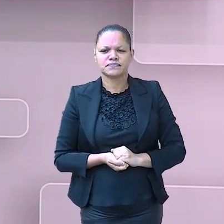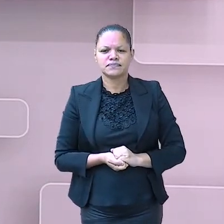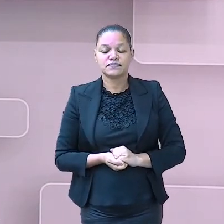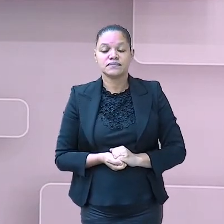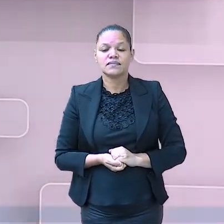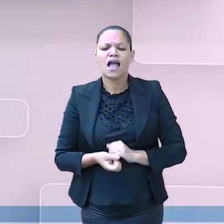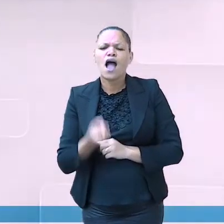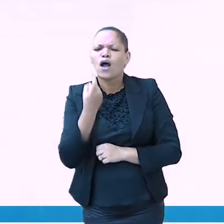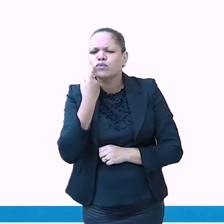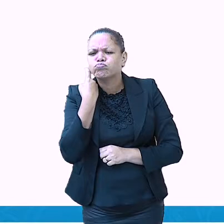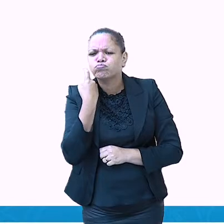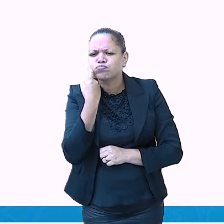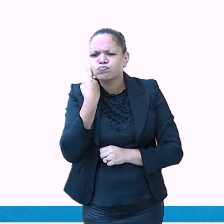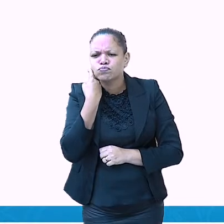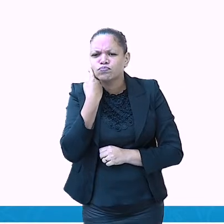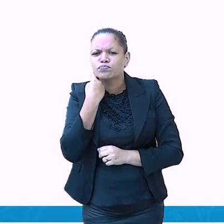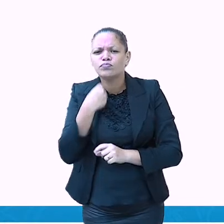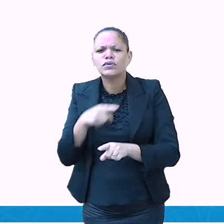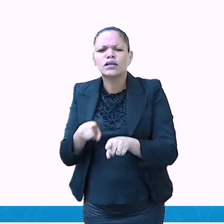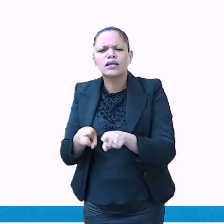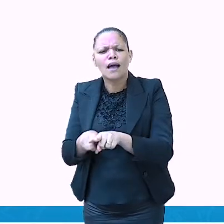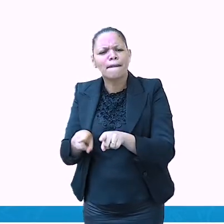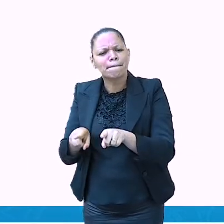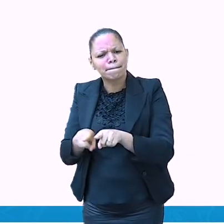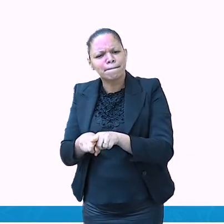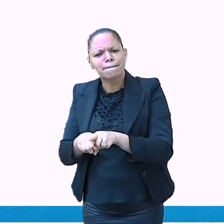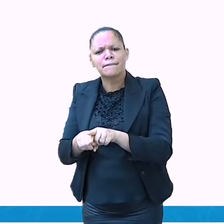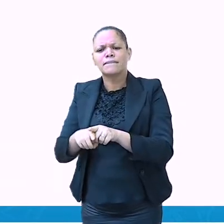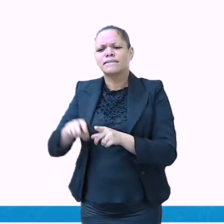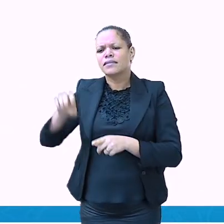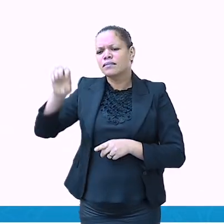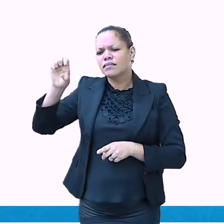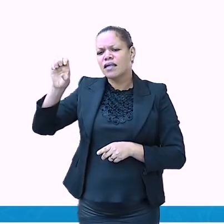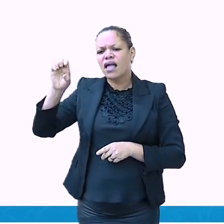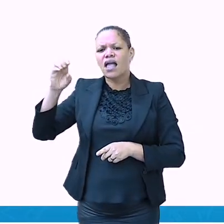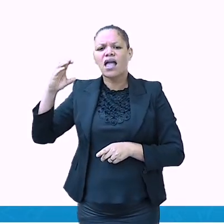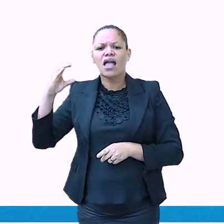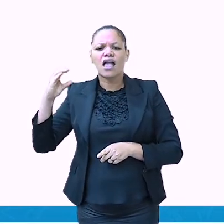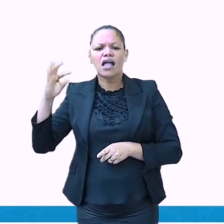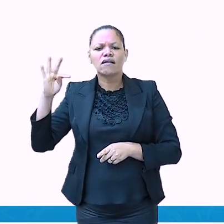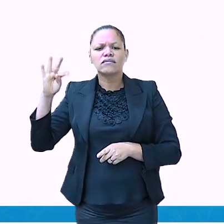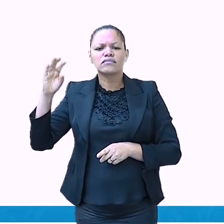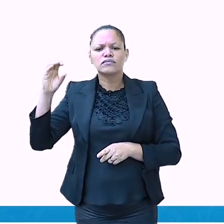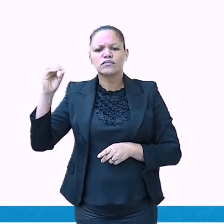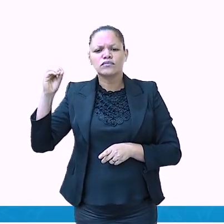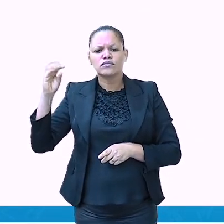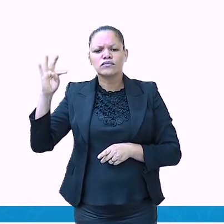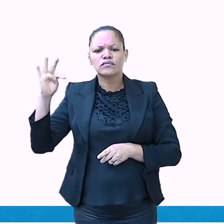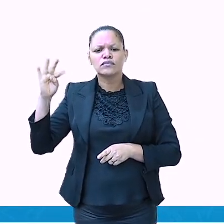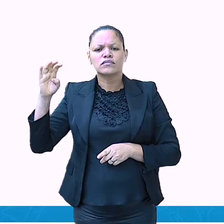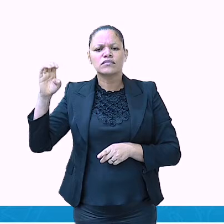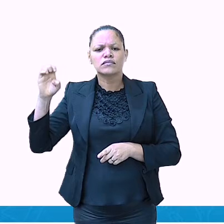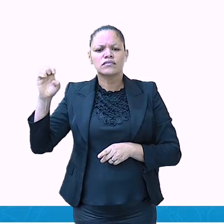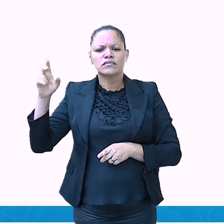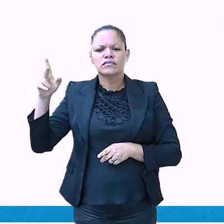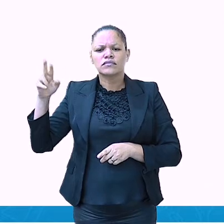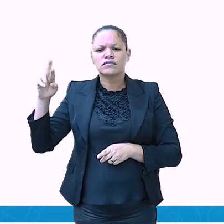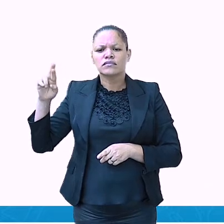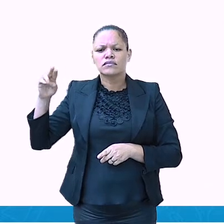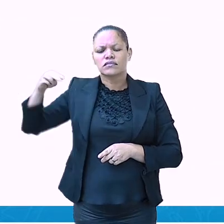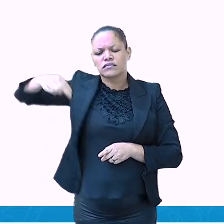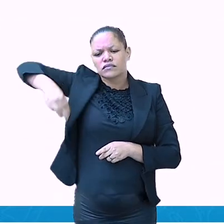Os peixes são ectotérmicos, significa que a temperatura eles não conseguem manter o